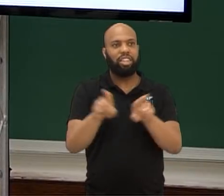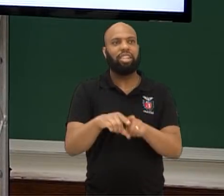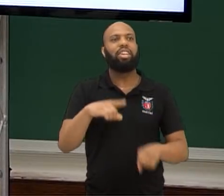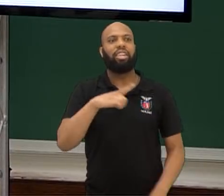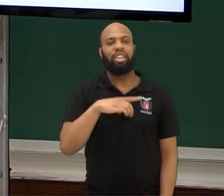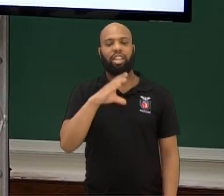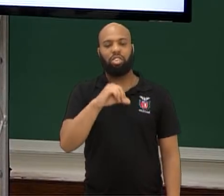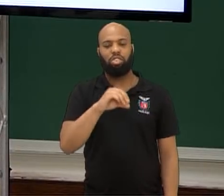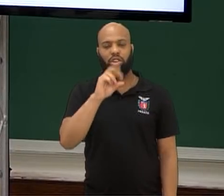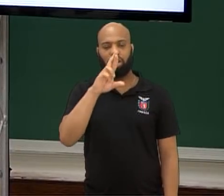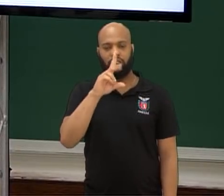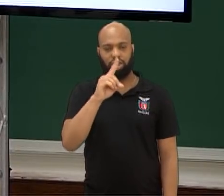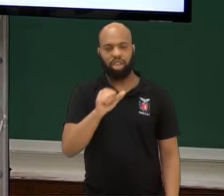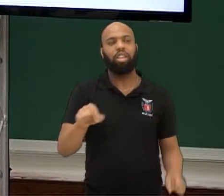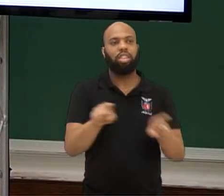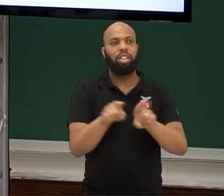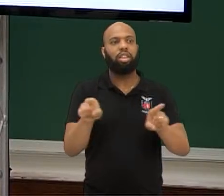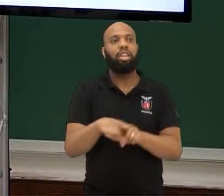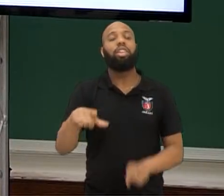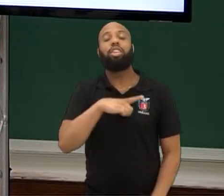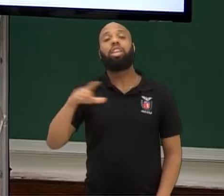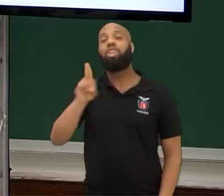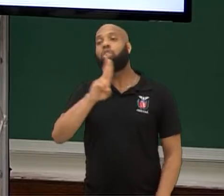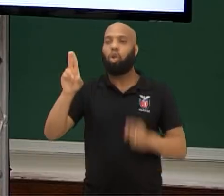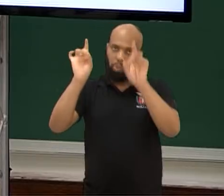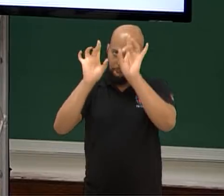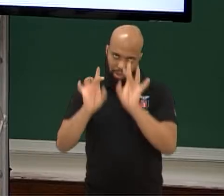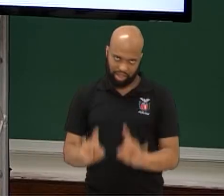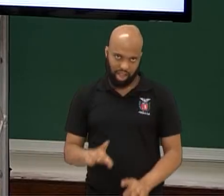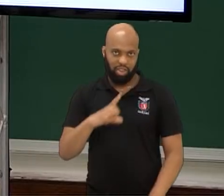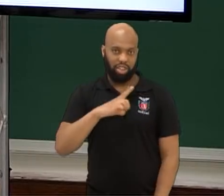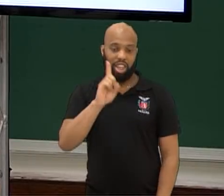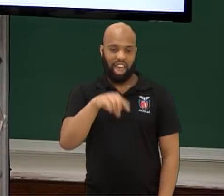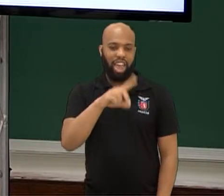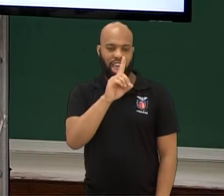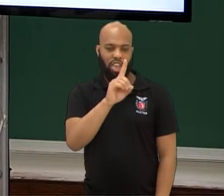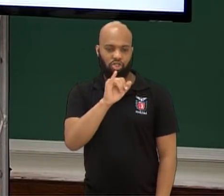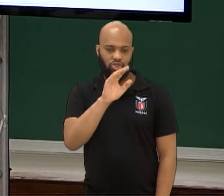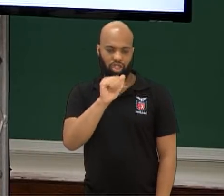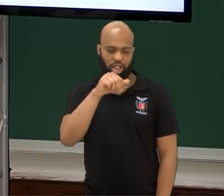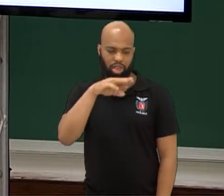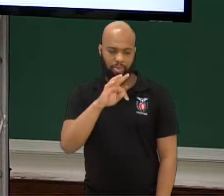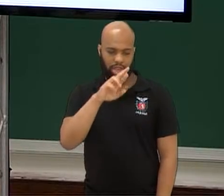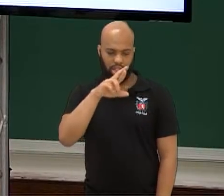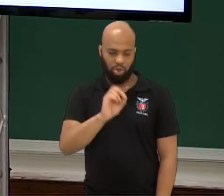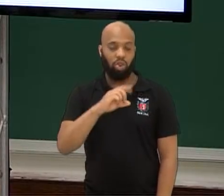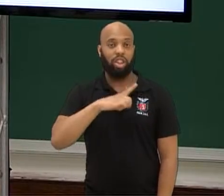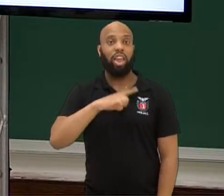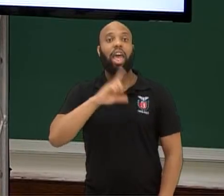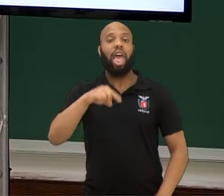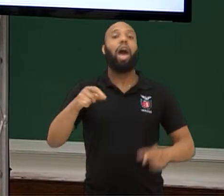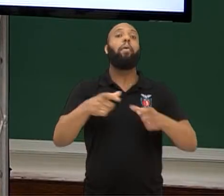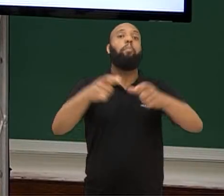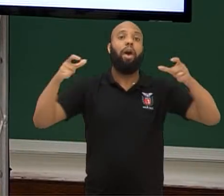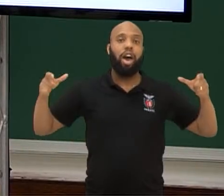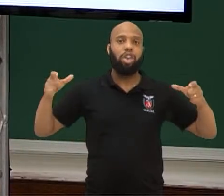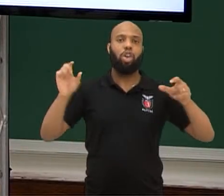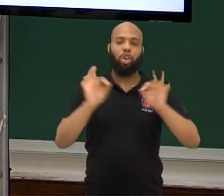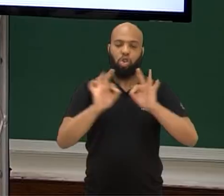além de ser uma corda, que tem um nome especial, né, que a gente chama de diâmetro, ele é a maior corda